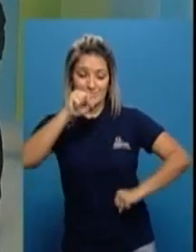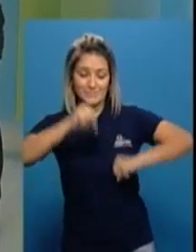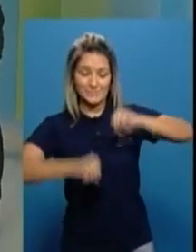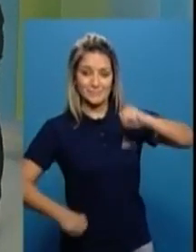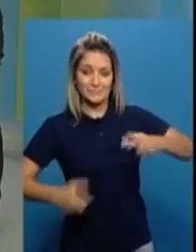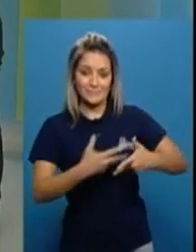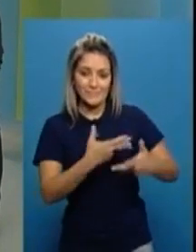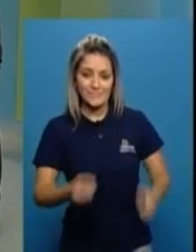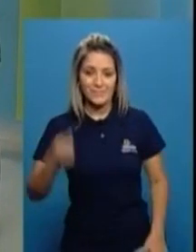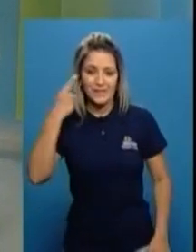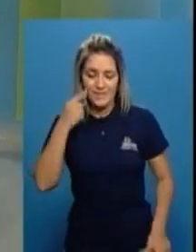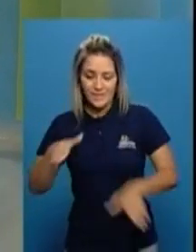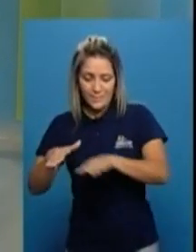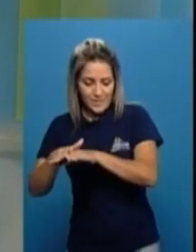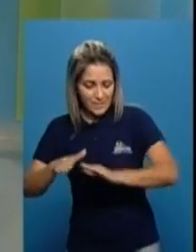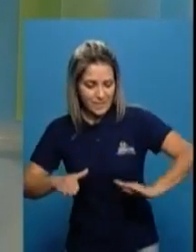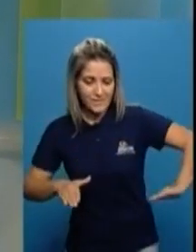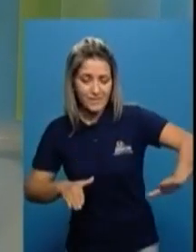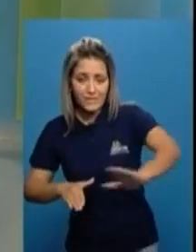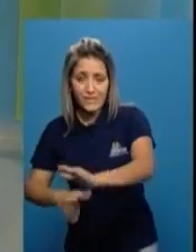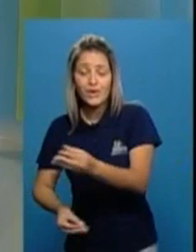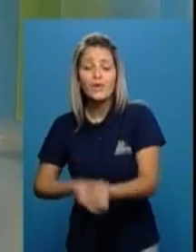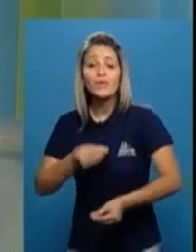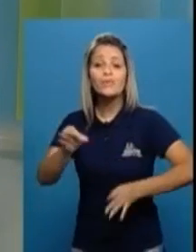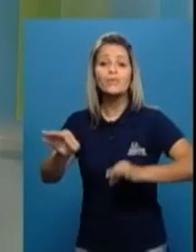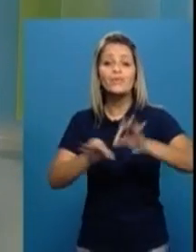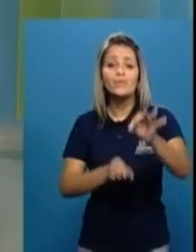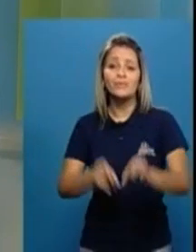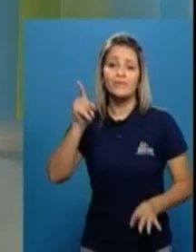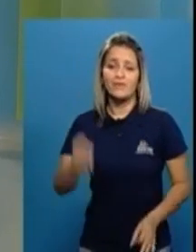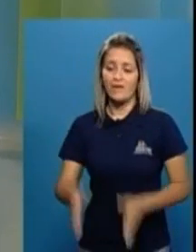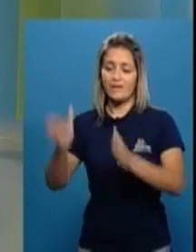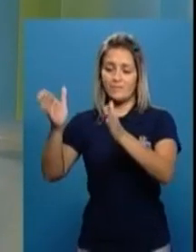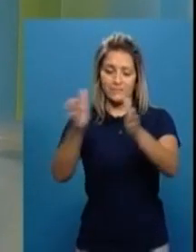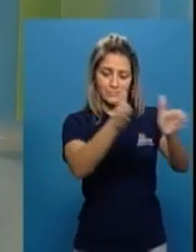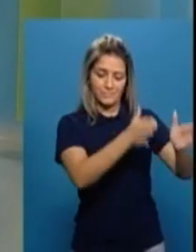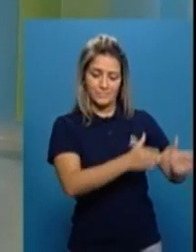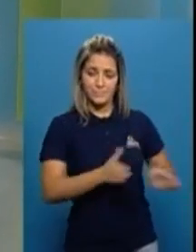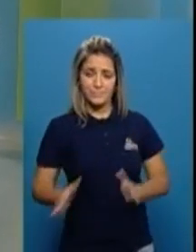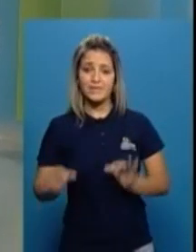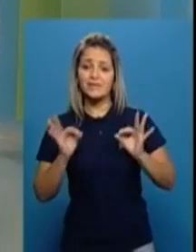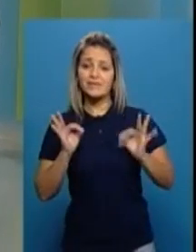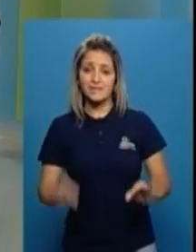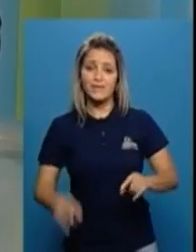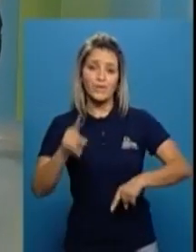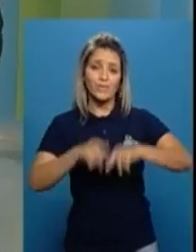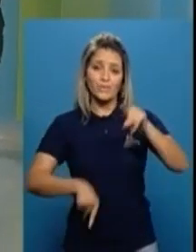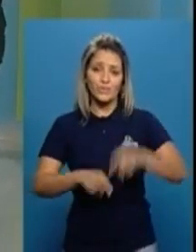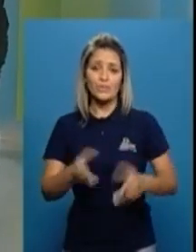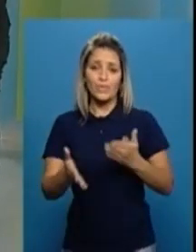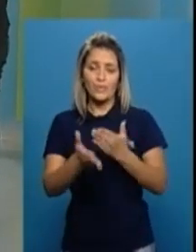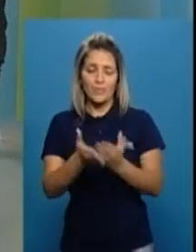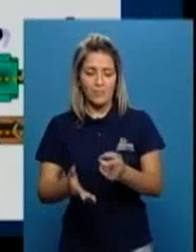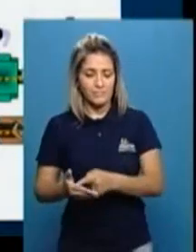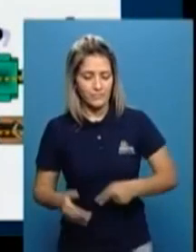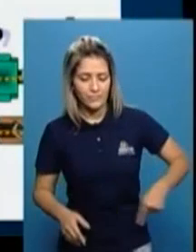máquinas, as bancadas, elas são colocadas numa sequência de operações que o produto seguirá.